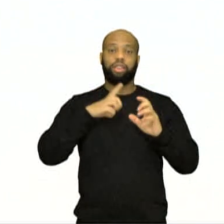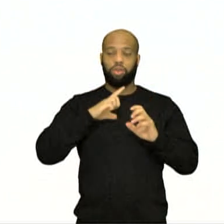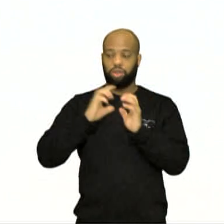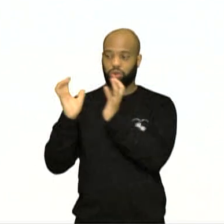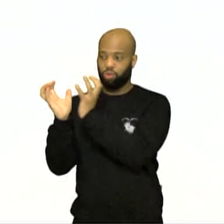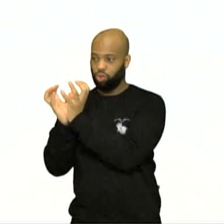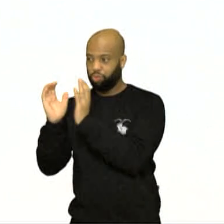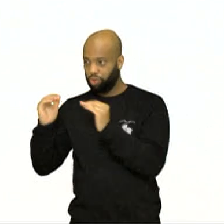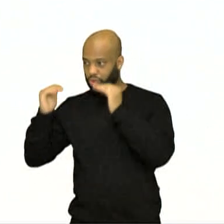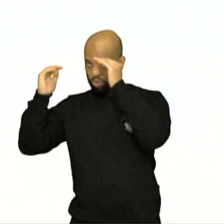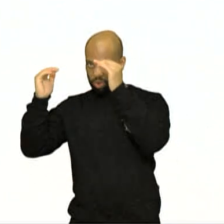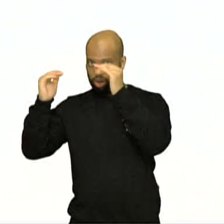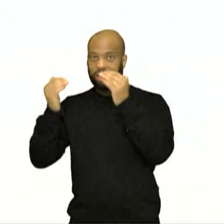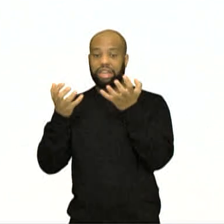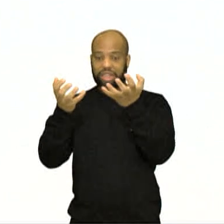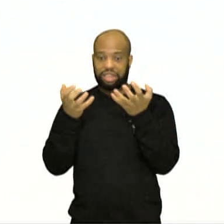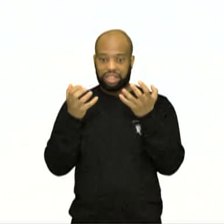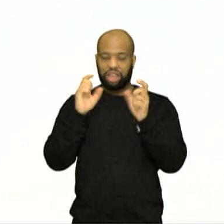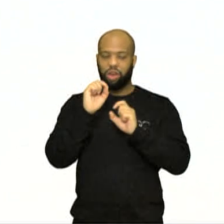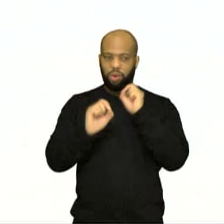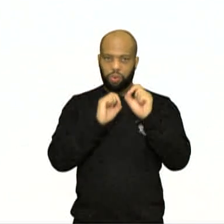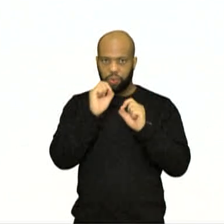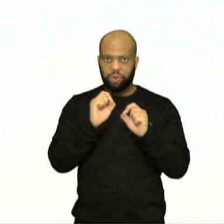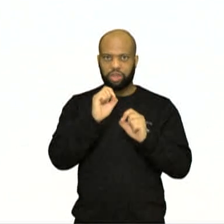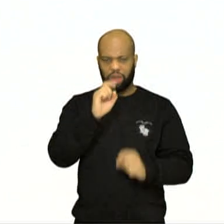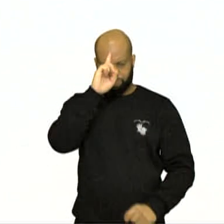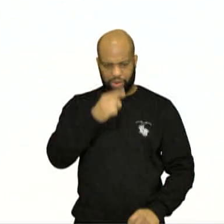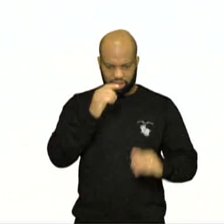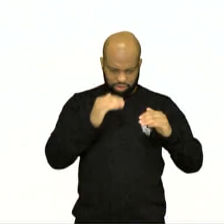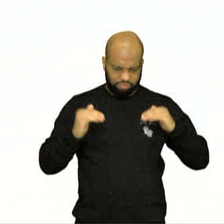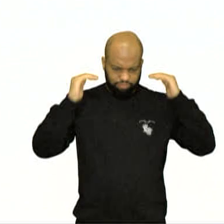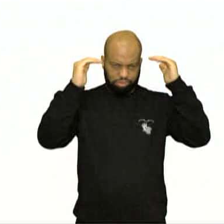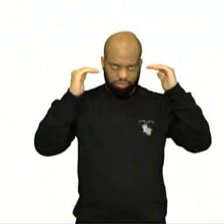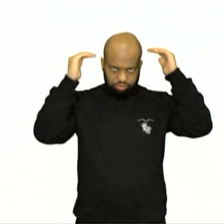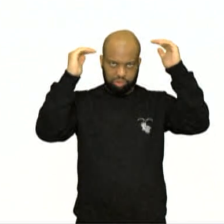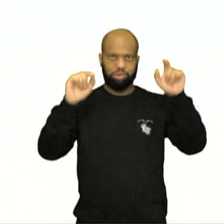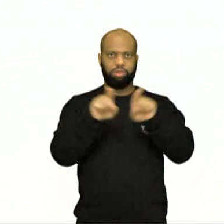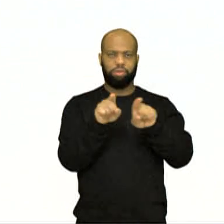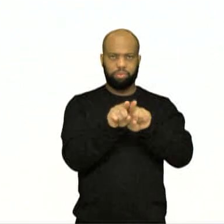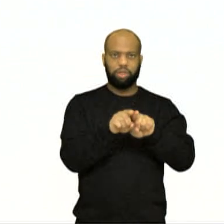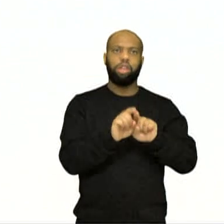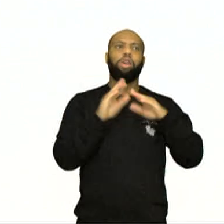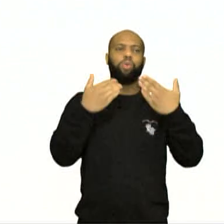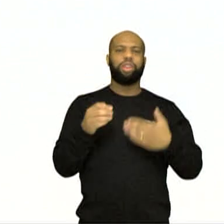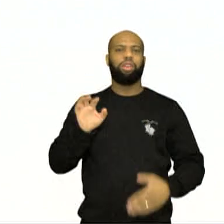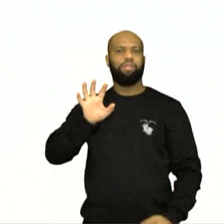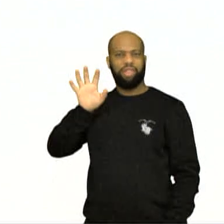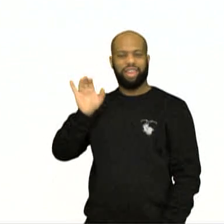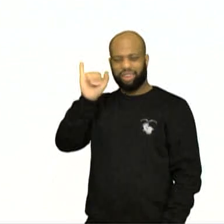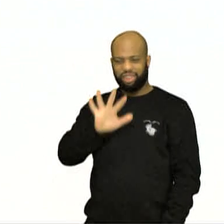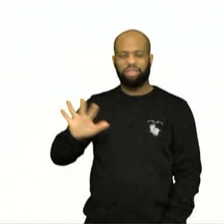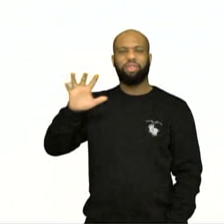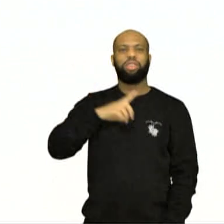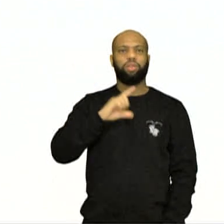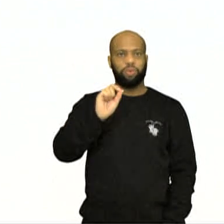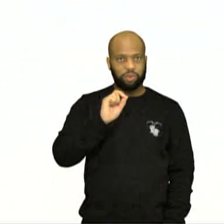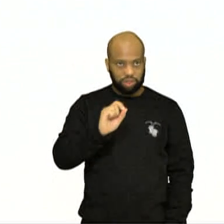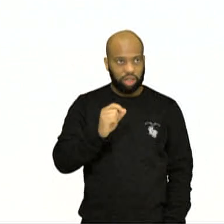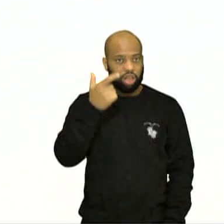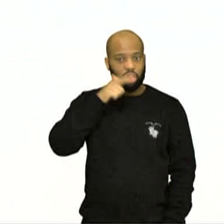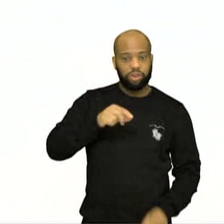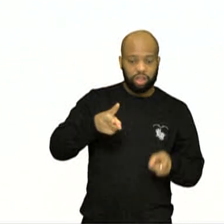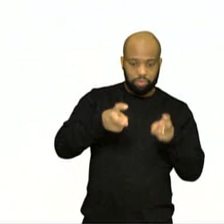nobreza por títulos e senhorios, pessoal, né? E na imagem, observa-se a presença